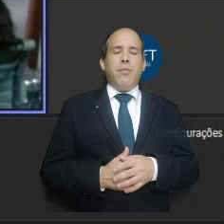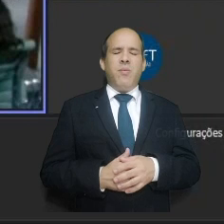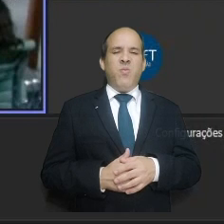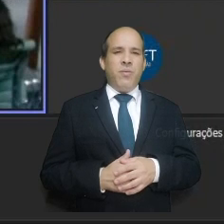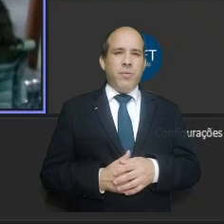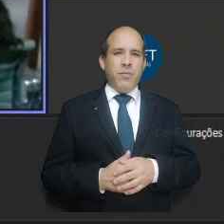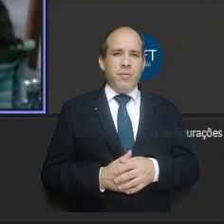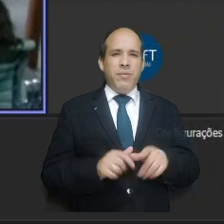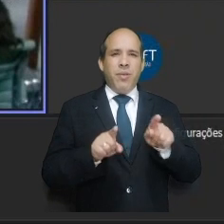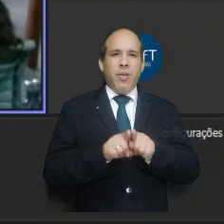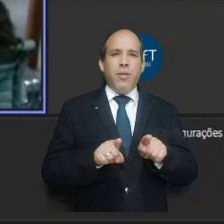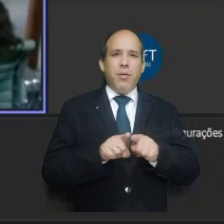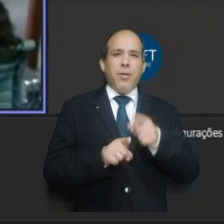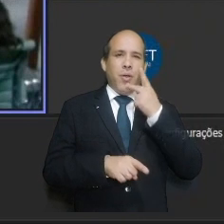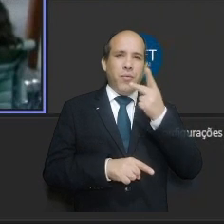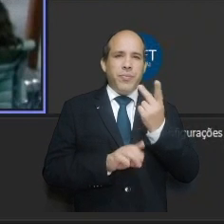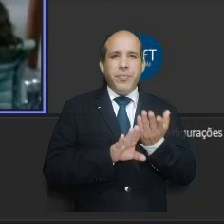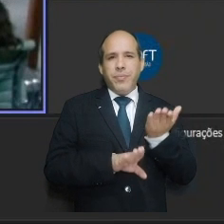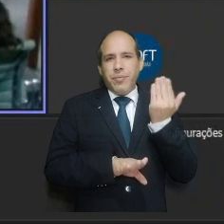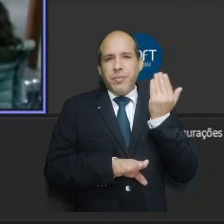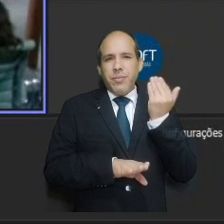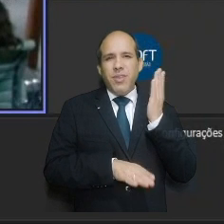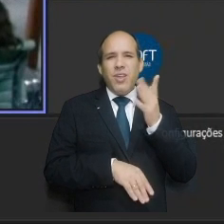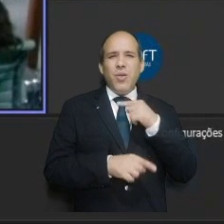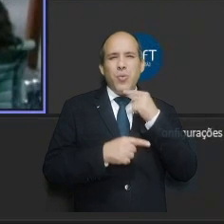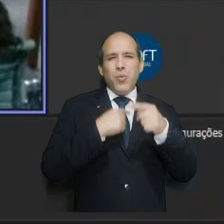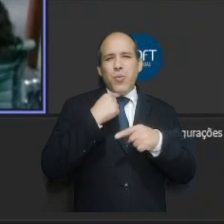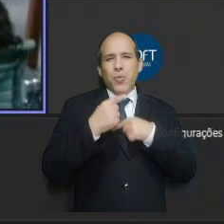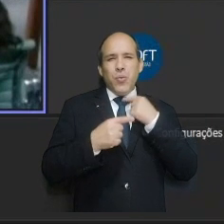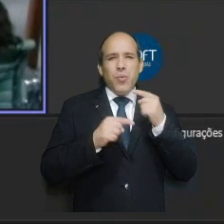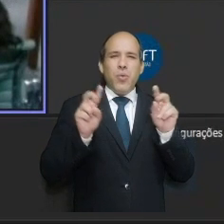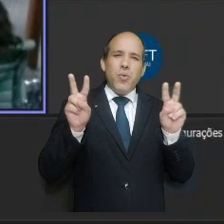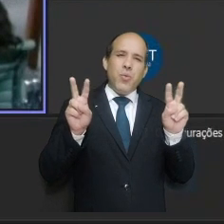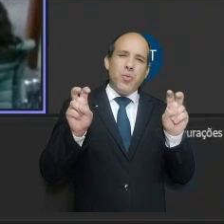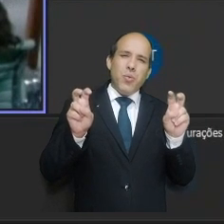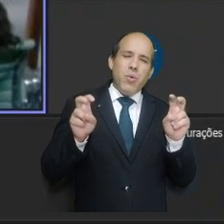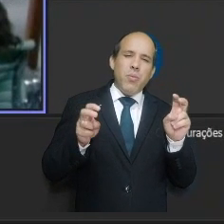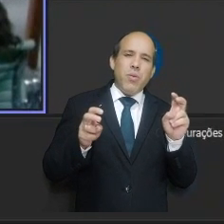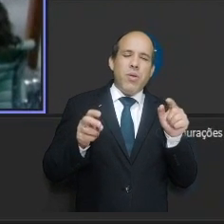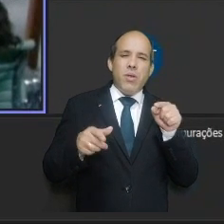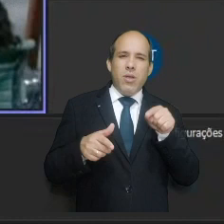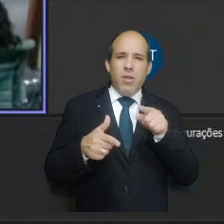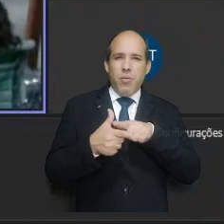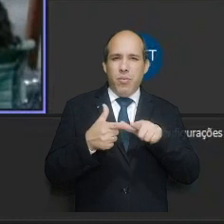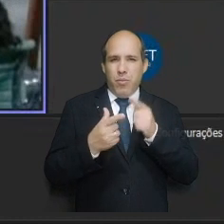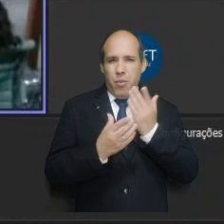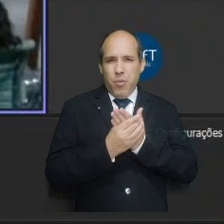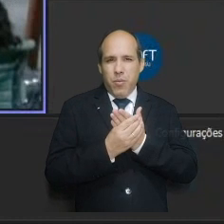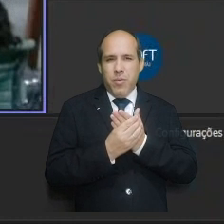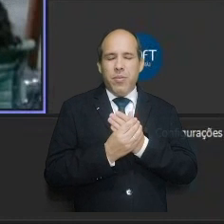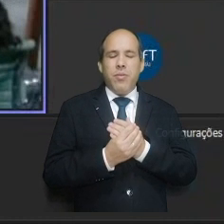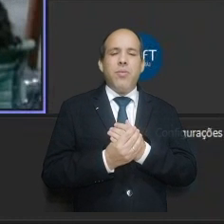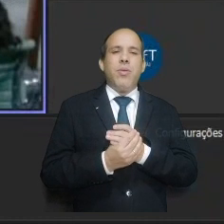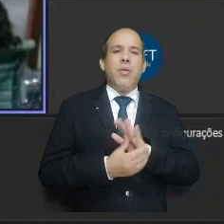Senhor presidente, como disse naquela oportunidade, eu tive dúvidas em relação ao